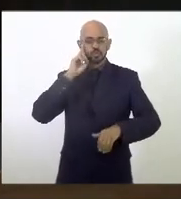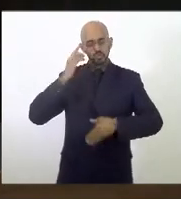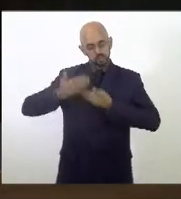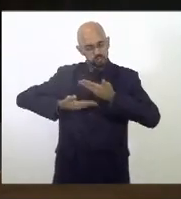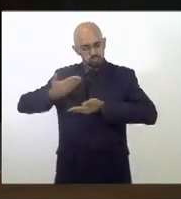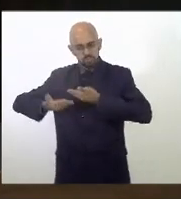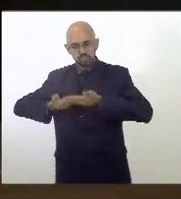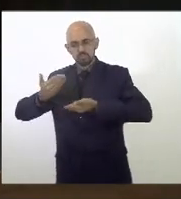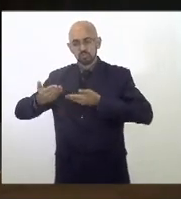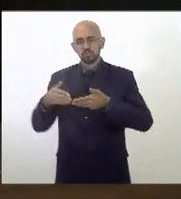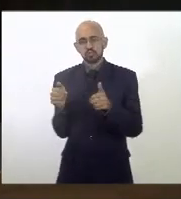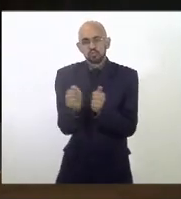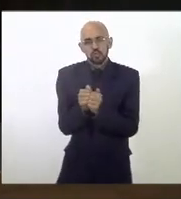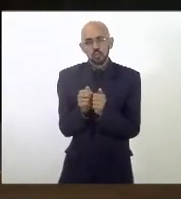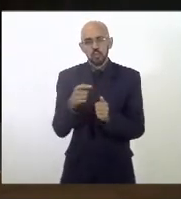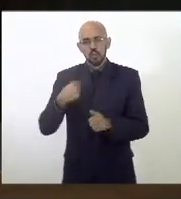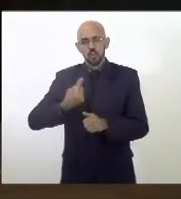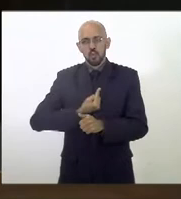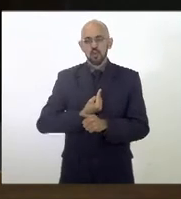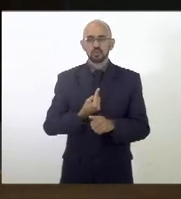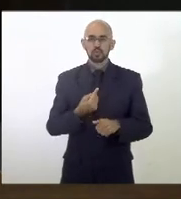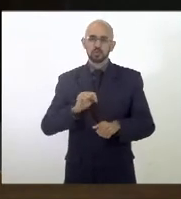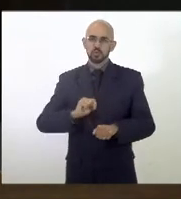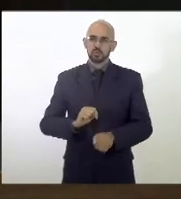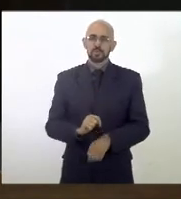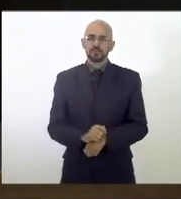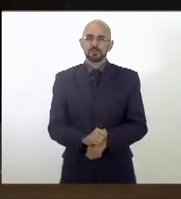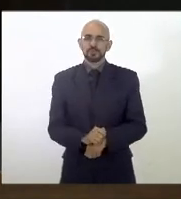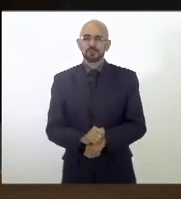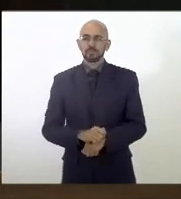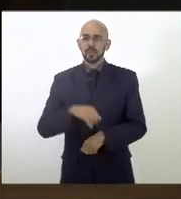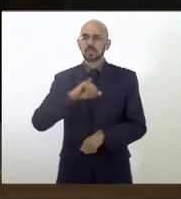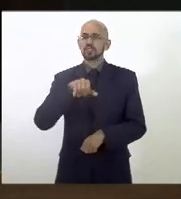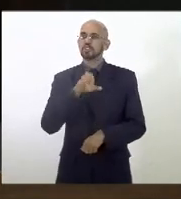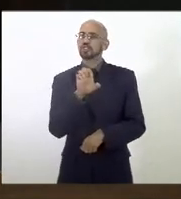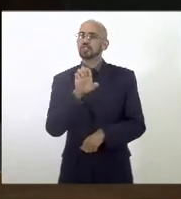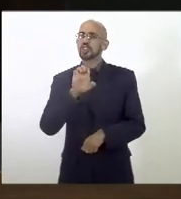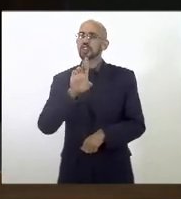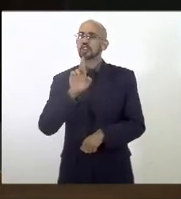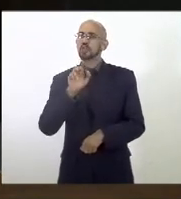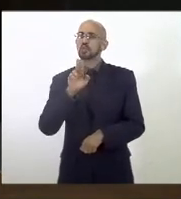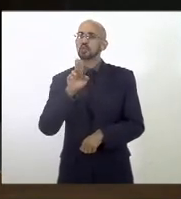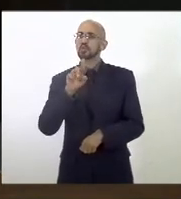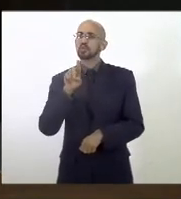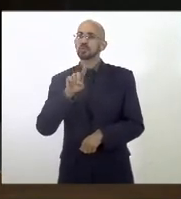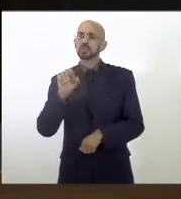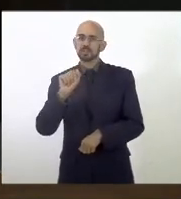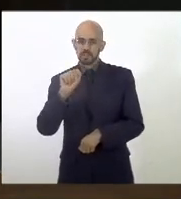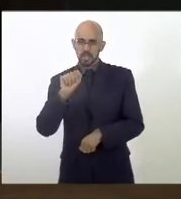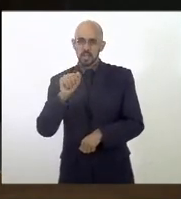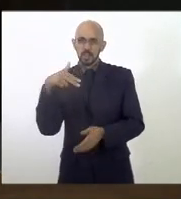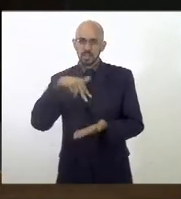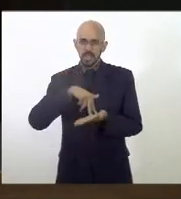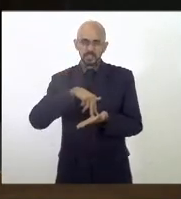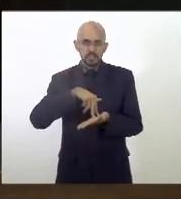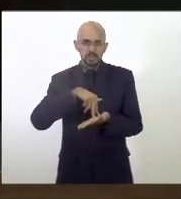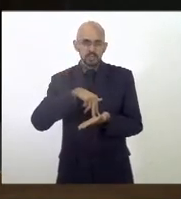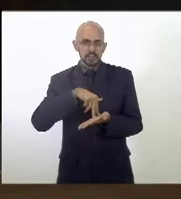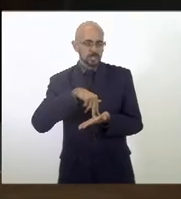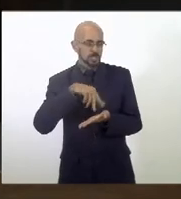aqui. Né? A Jerusa está aí, não? Representando nosso Gilviana,